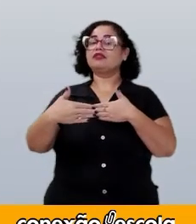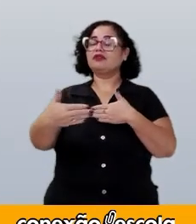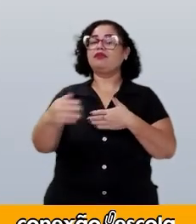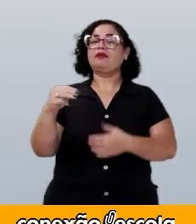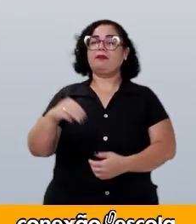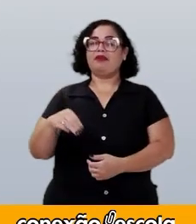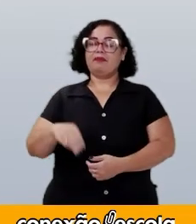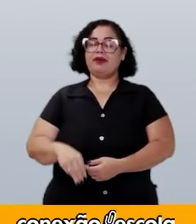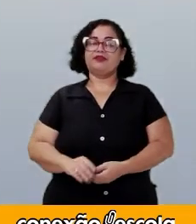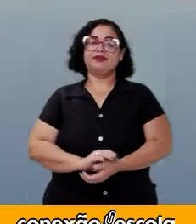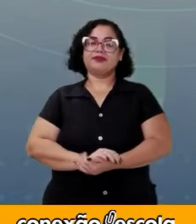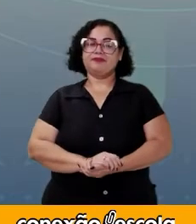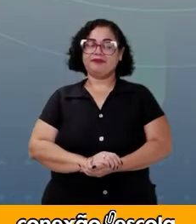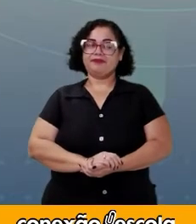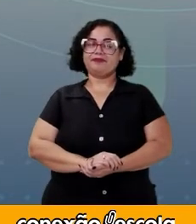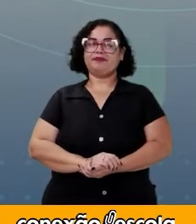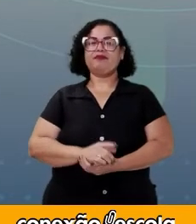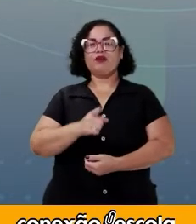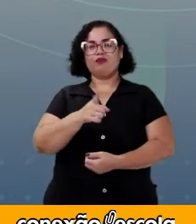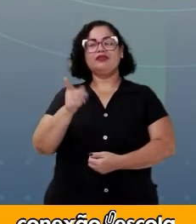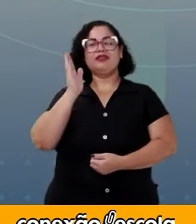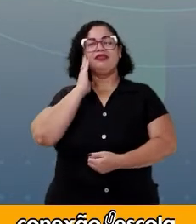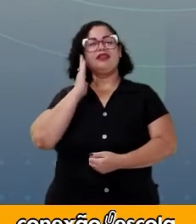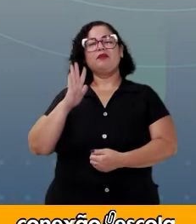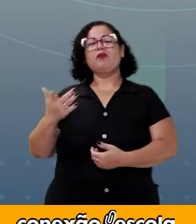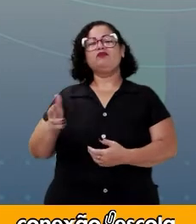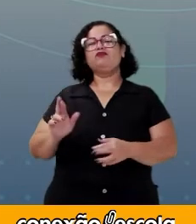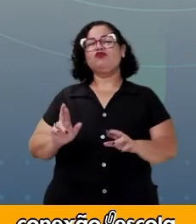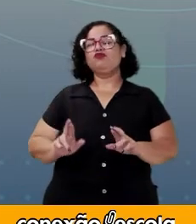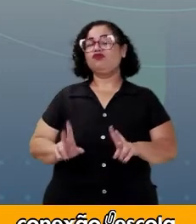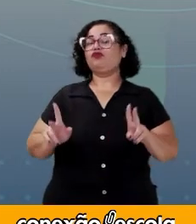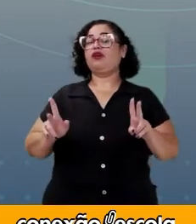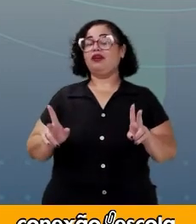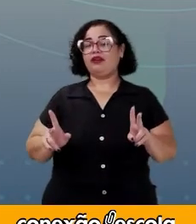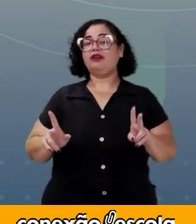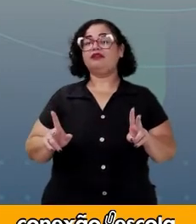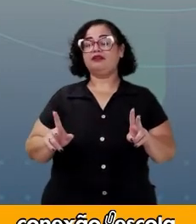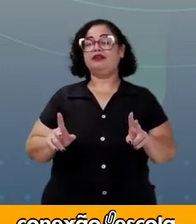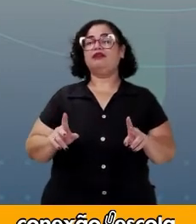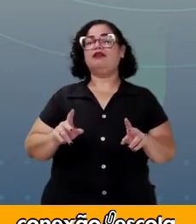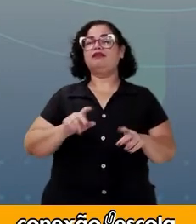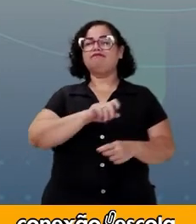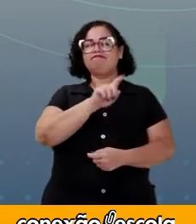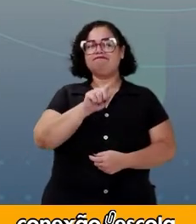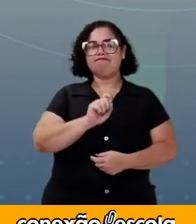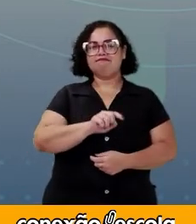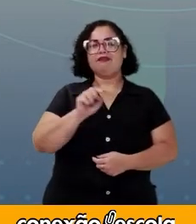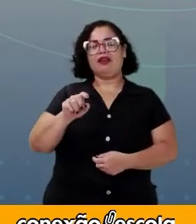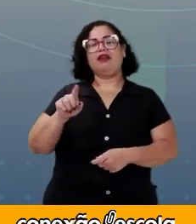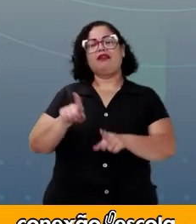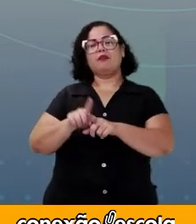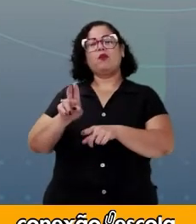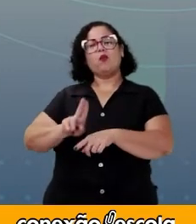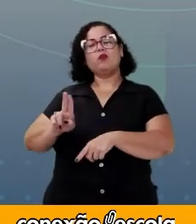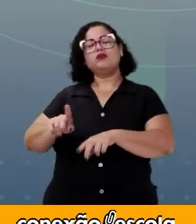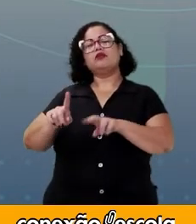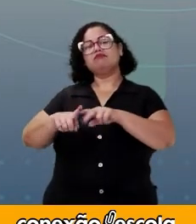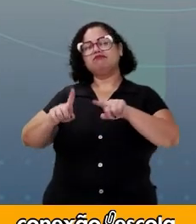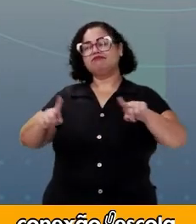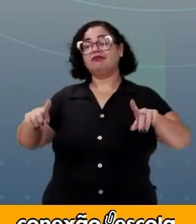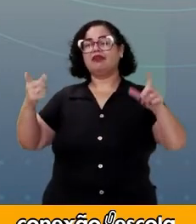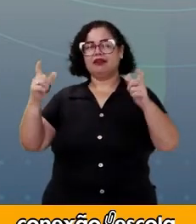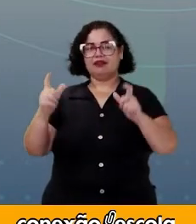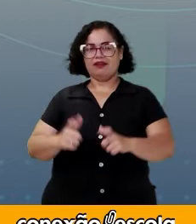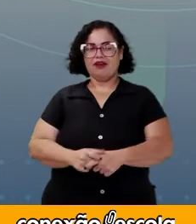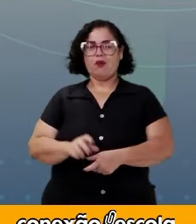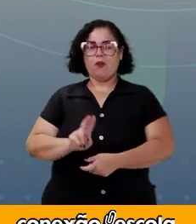sequências matemáticas. Você sabe a diferença de incógnita e variável no estudo da álgebra?